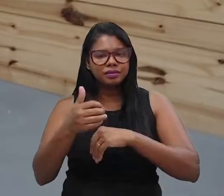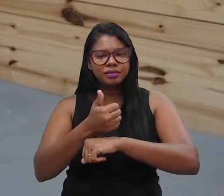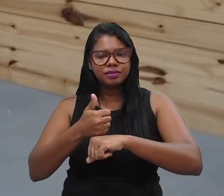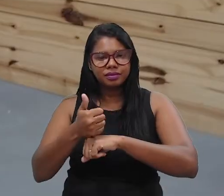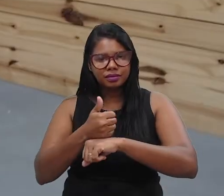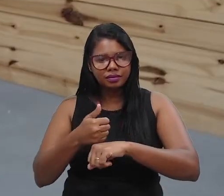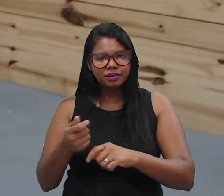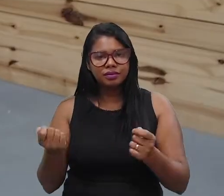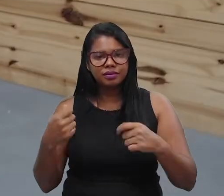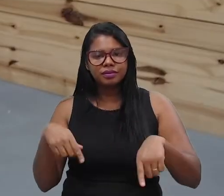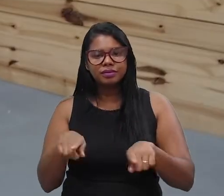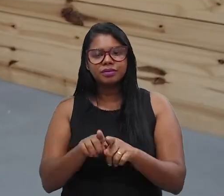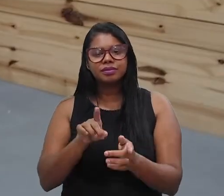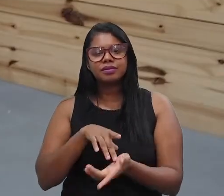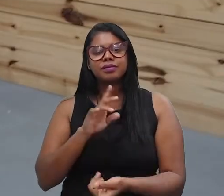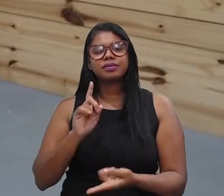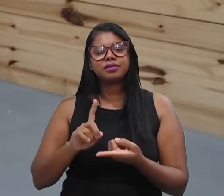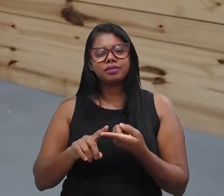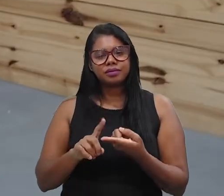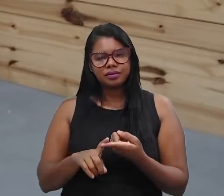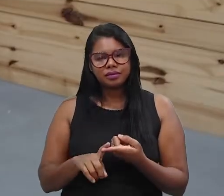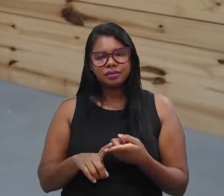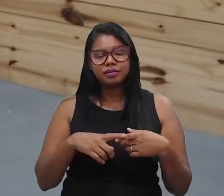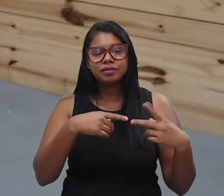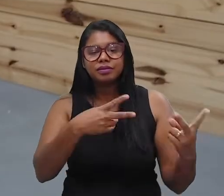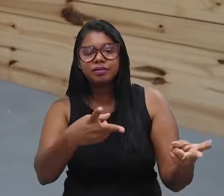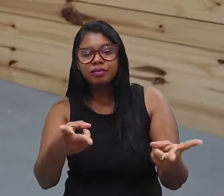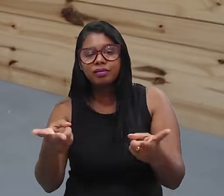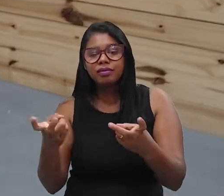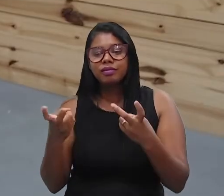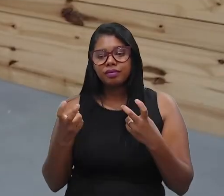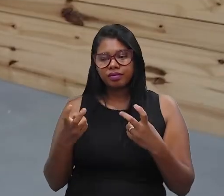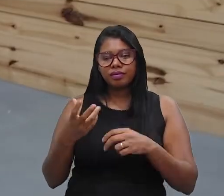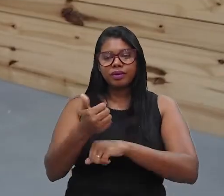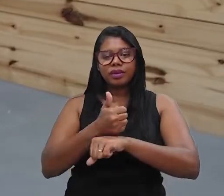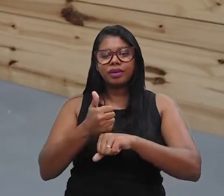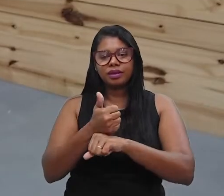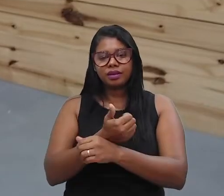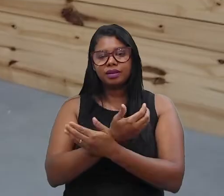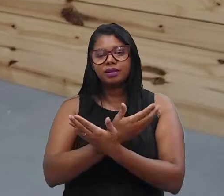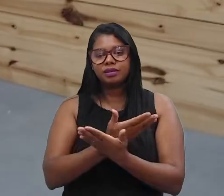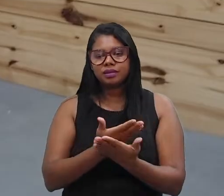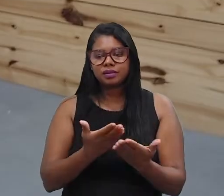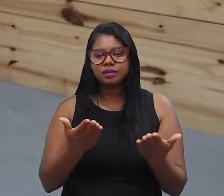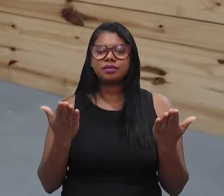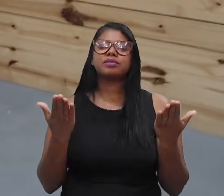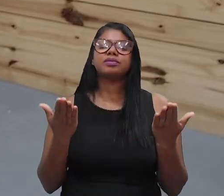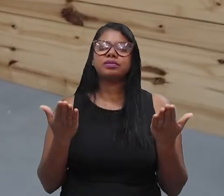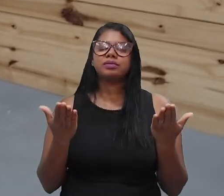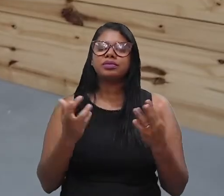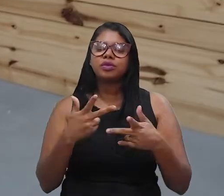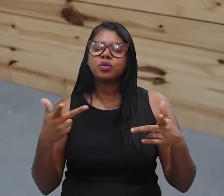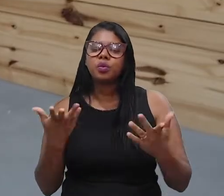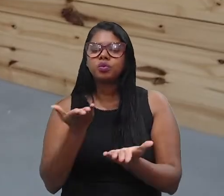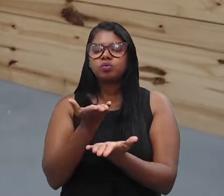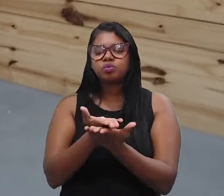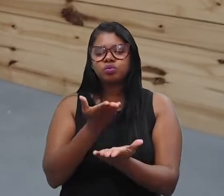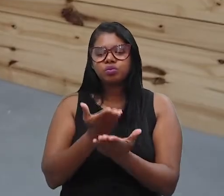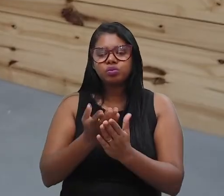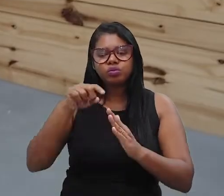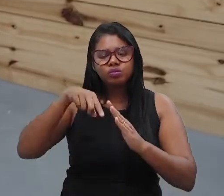profissional. E atentem para a profissão de vocês. Busquem outros estudos,